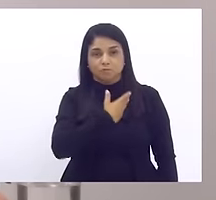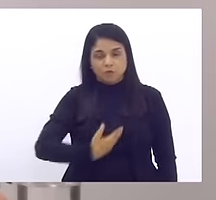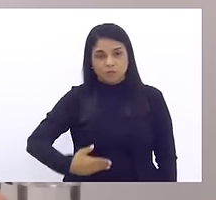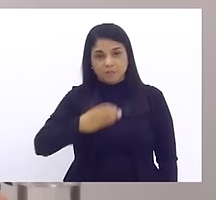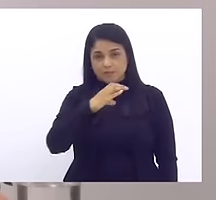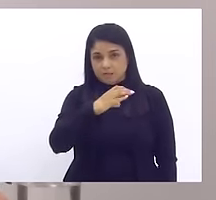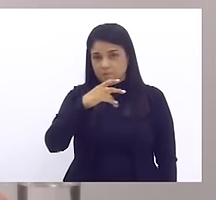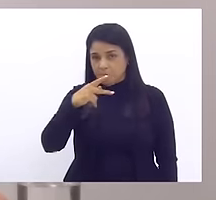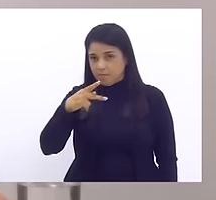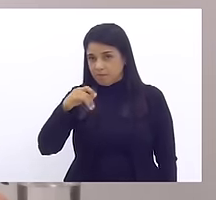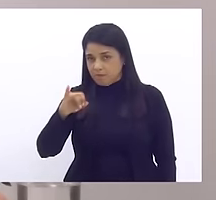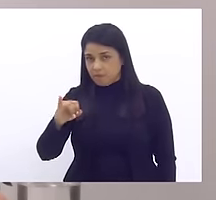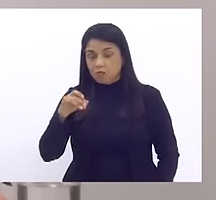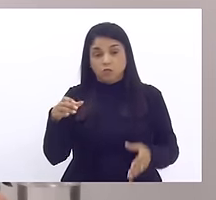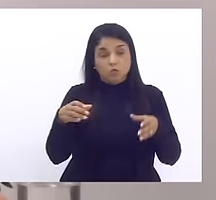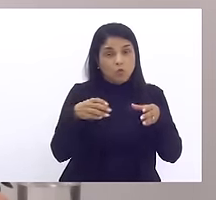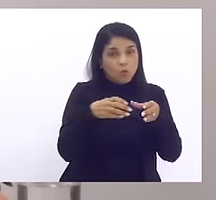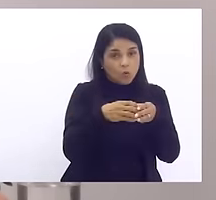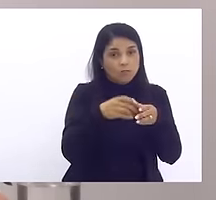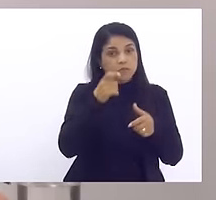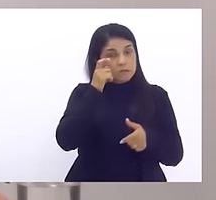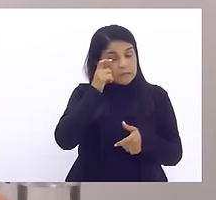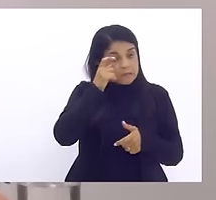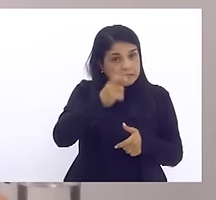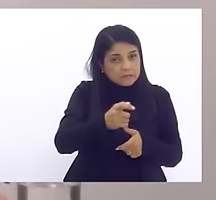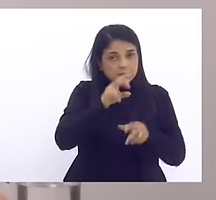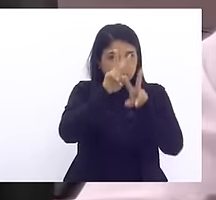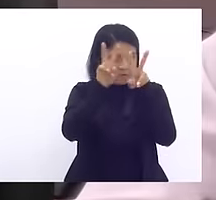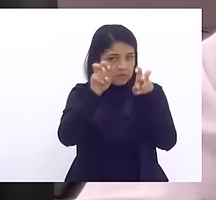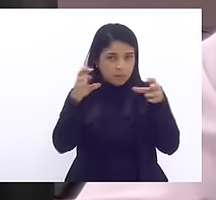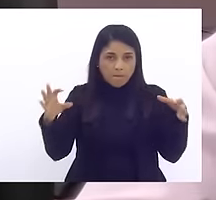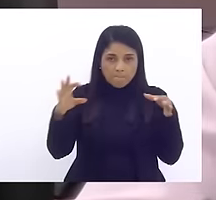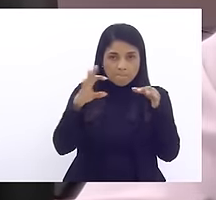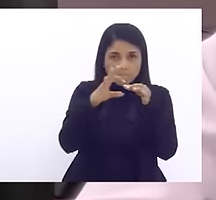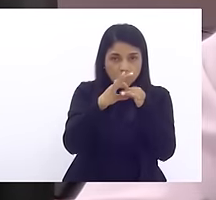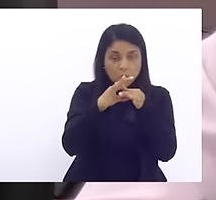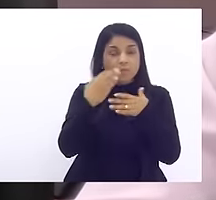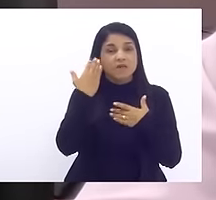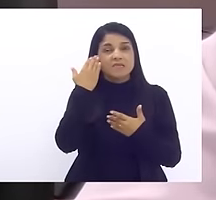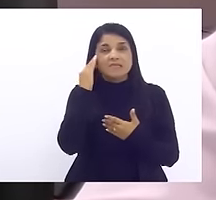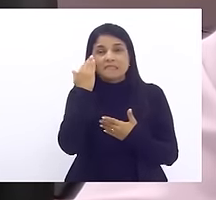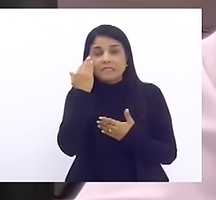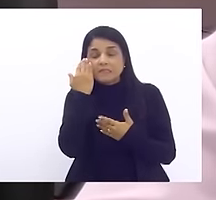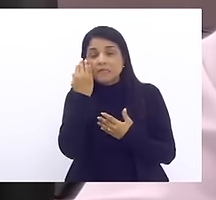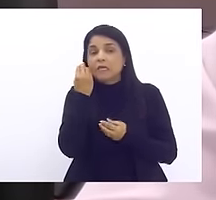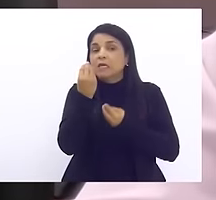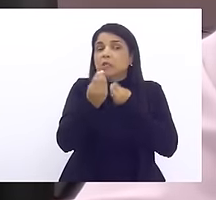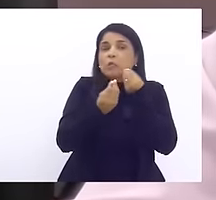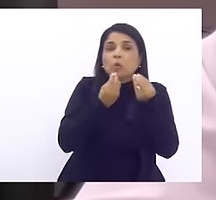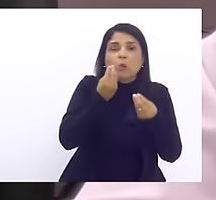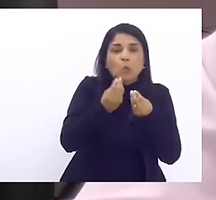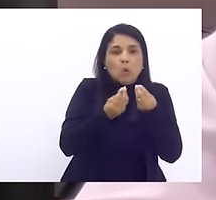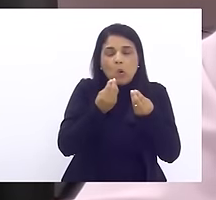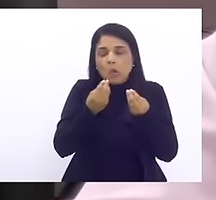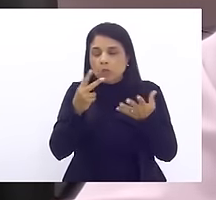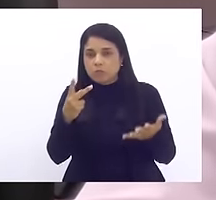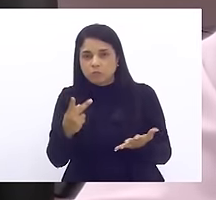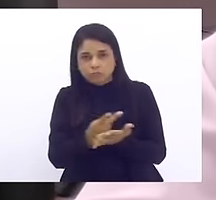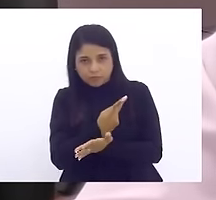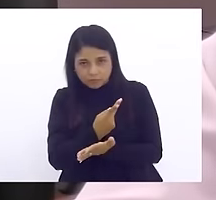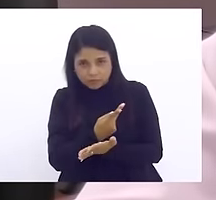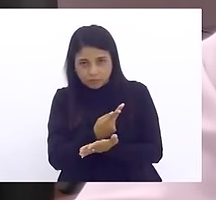com outras comissões interessadas pelo tema para tentar entender desvendar como acontece